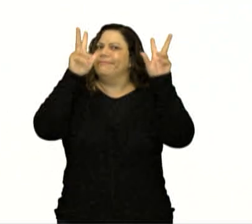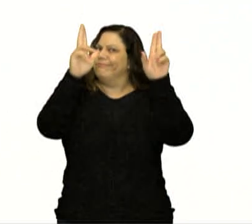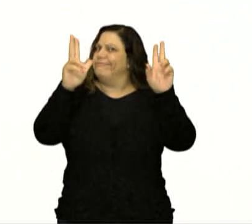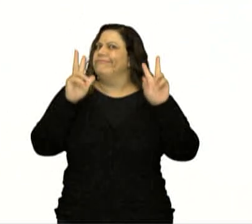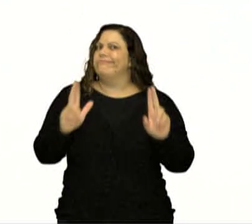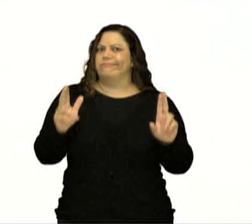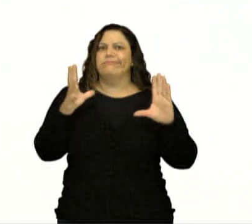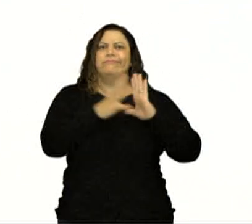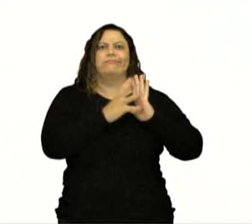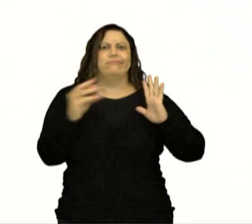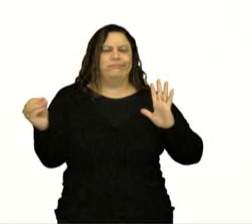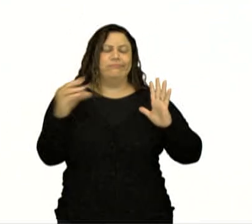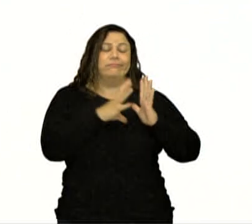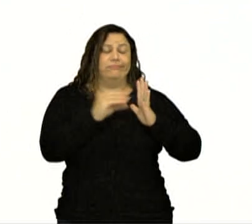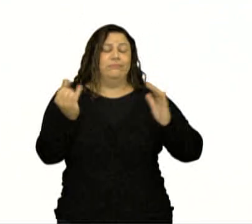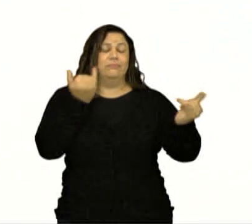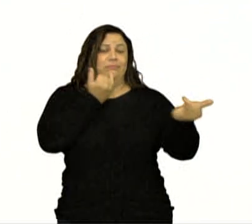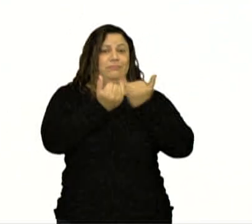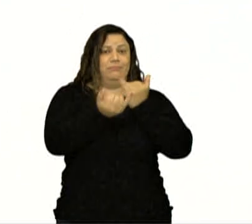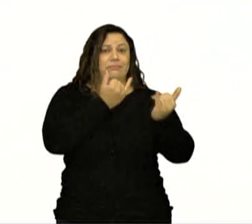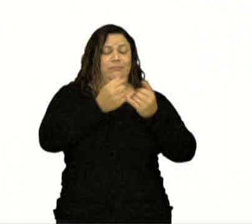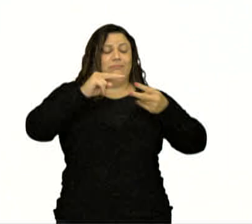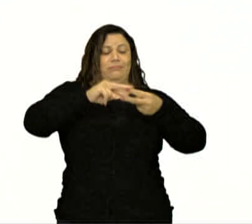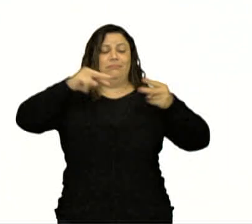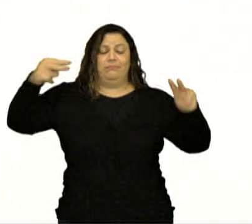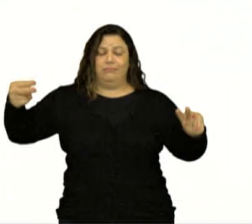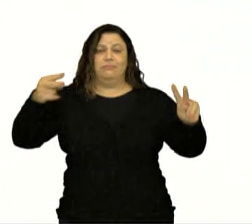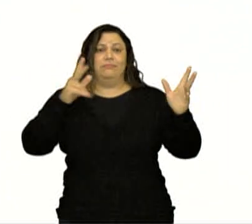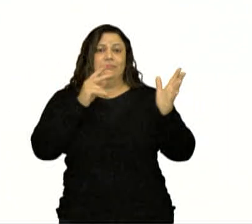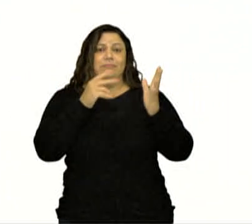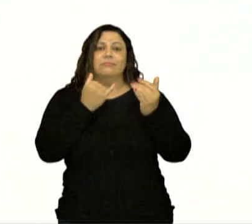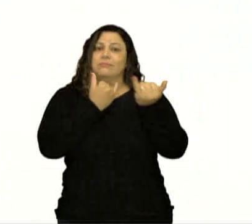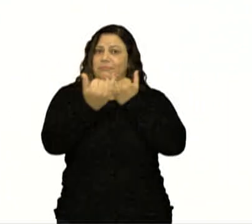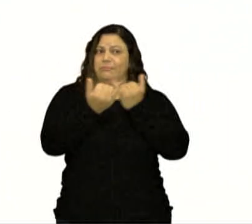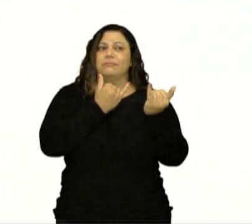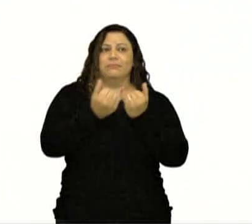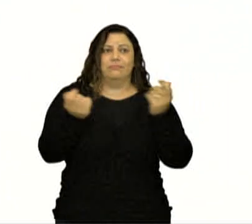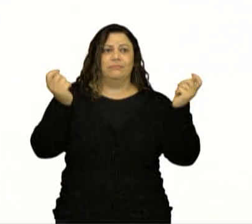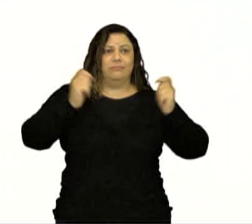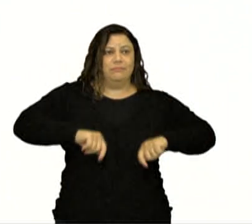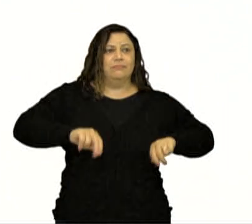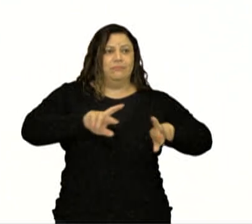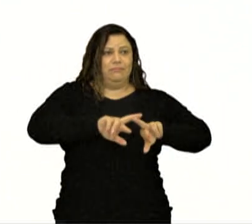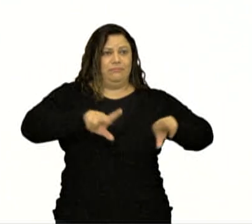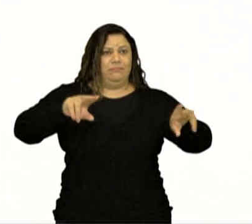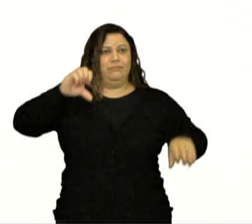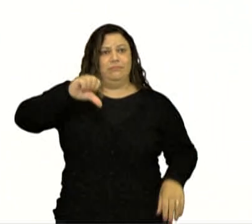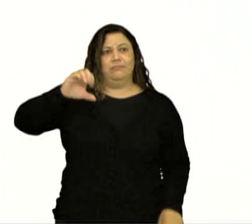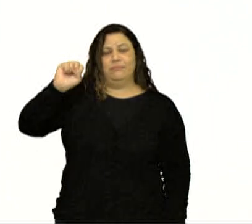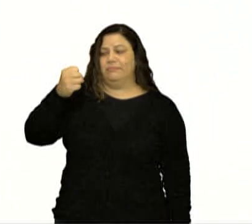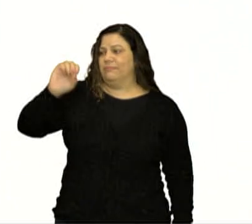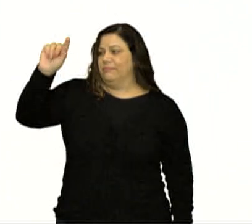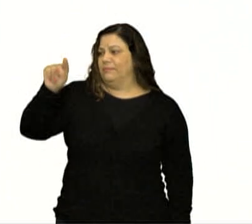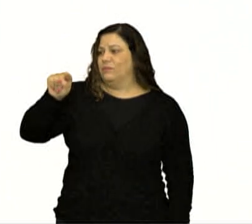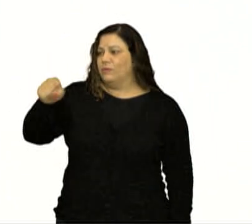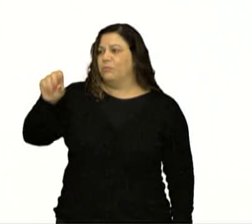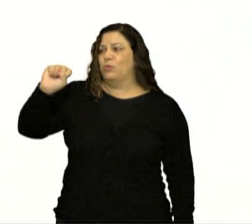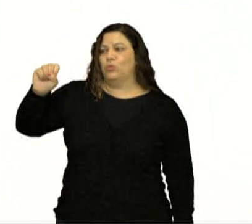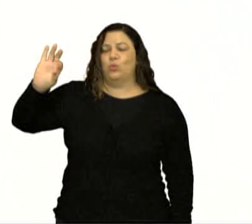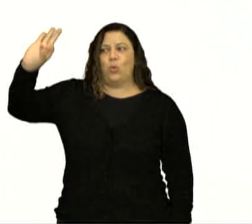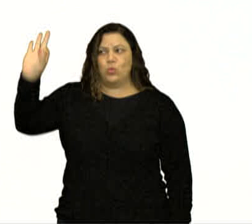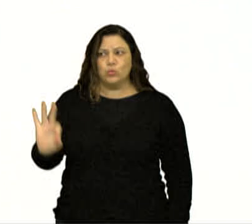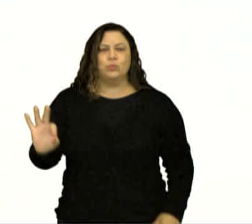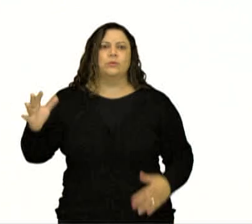né? Idênticos quanto ao seu DNA, portanto, né? As sequências codificadoras de proteínas de alguns genes são diferentes em humanos